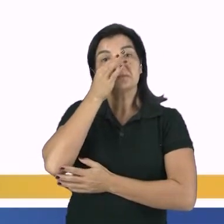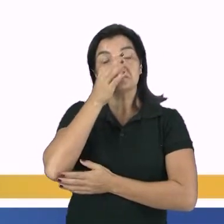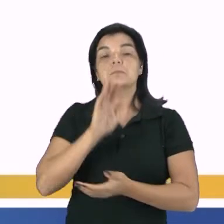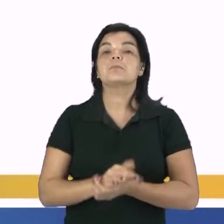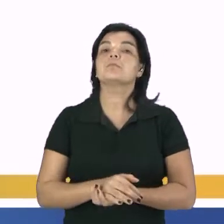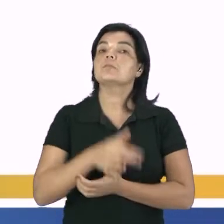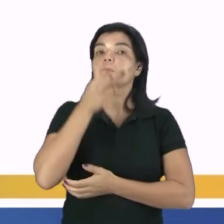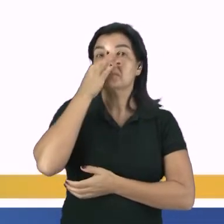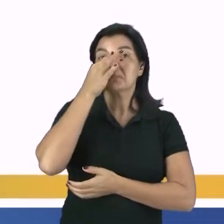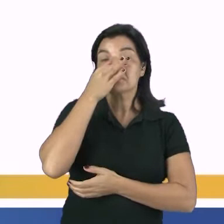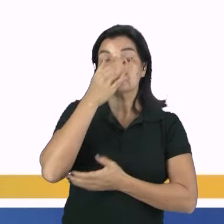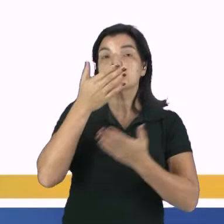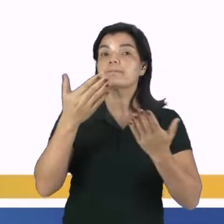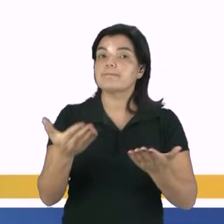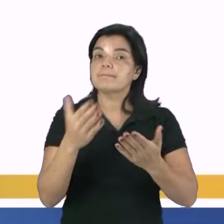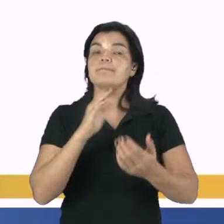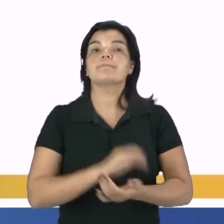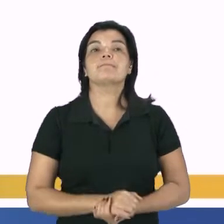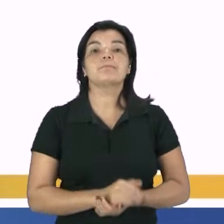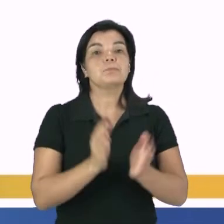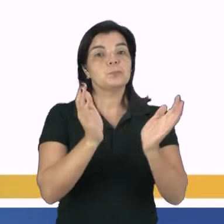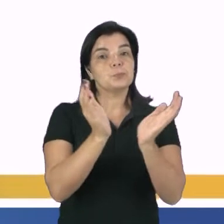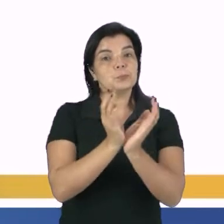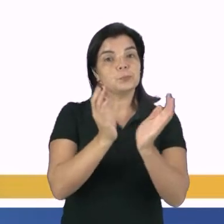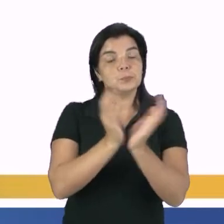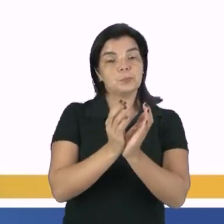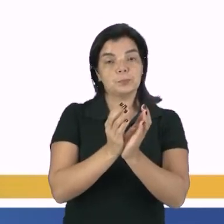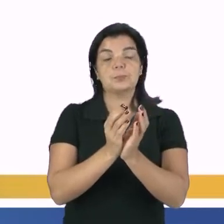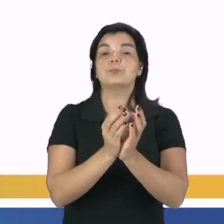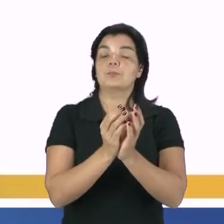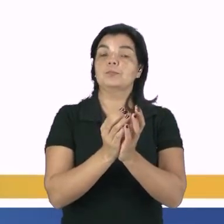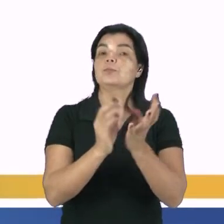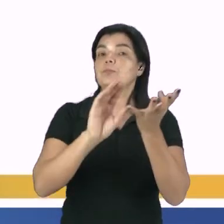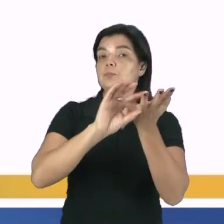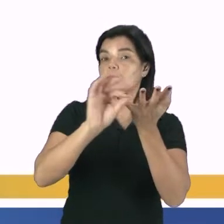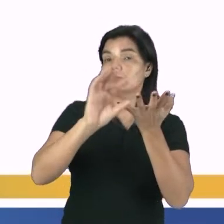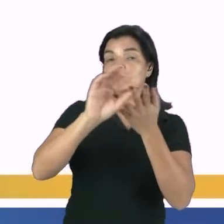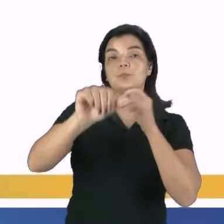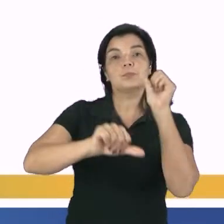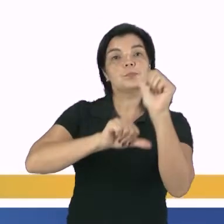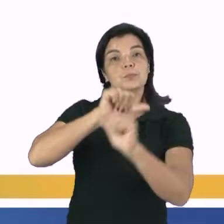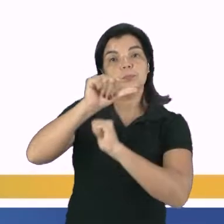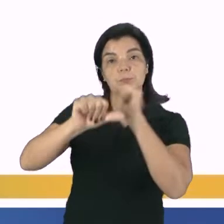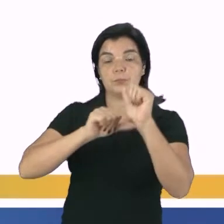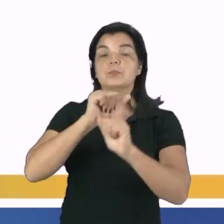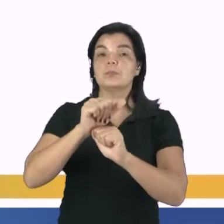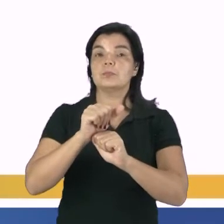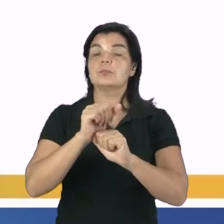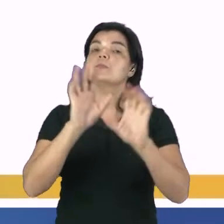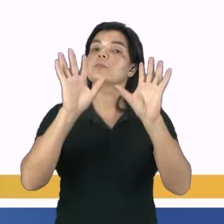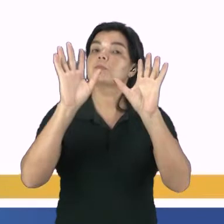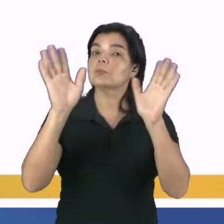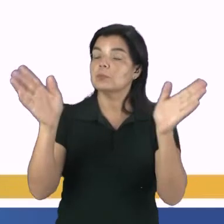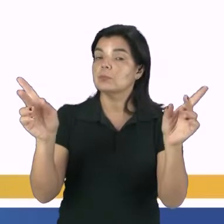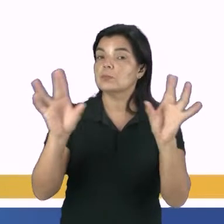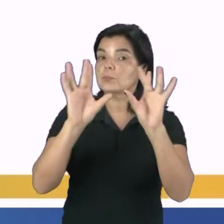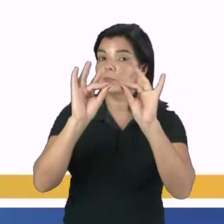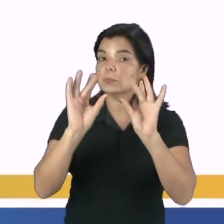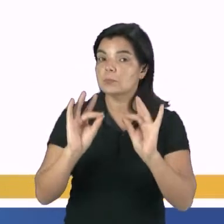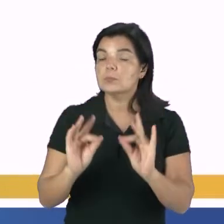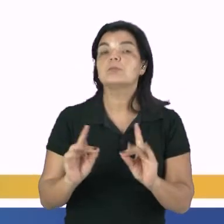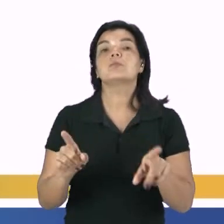as flores nada mais são do que um conjunto de folhas modificadas que são bastante especializadas para o processo